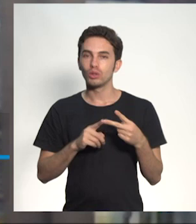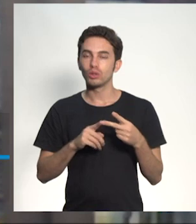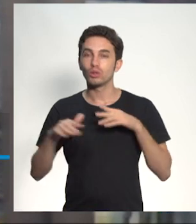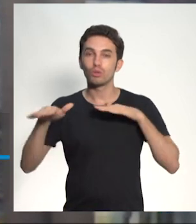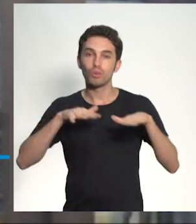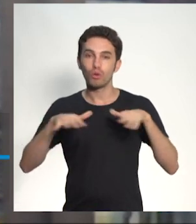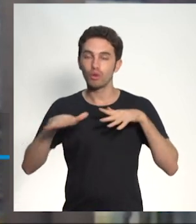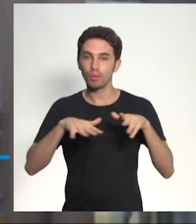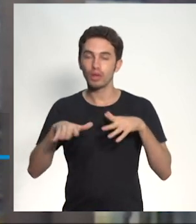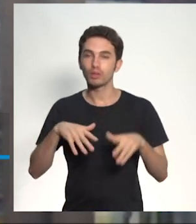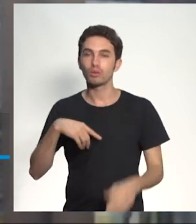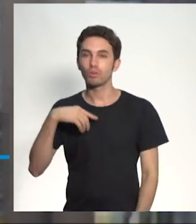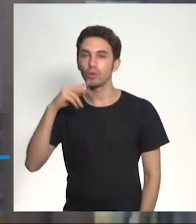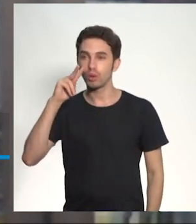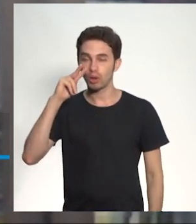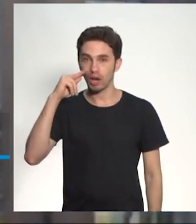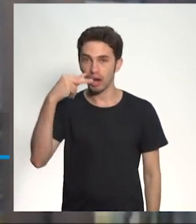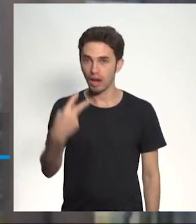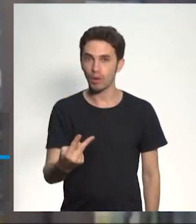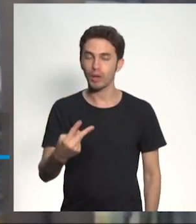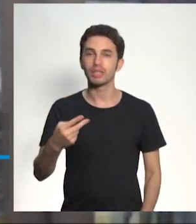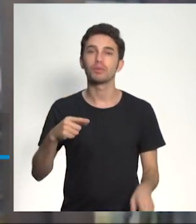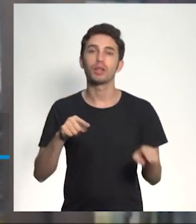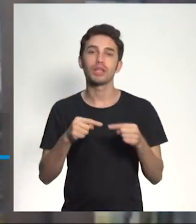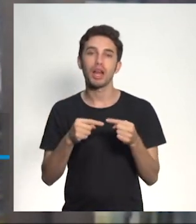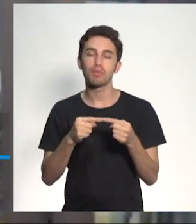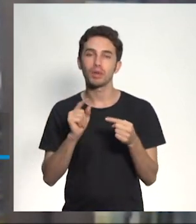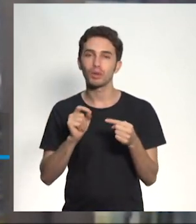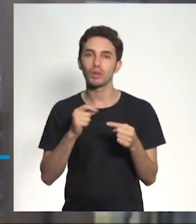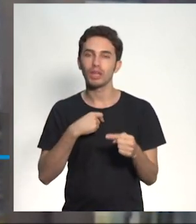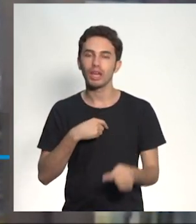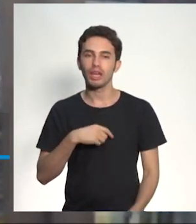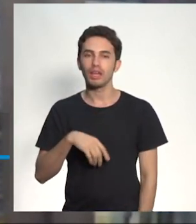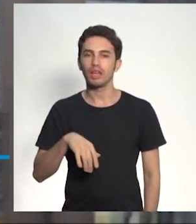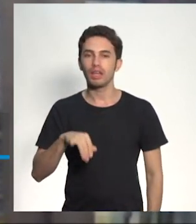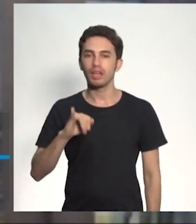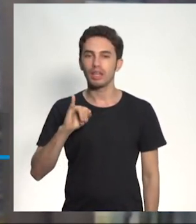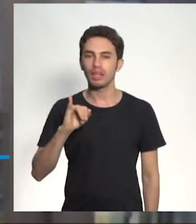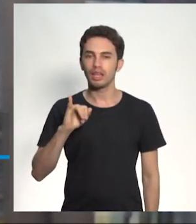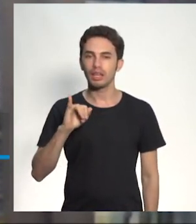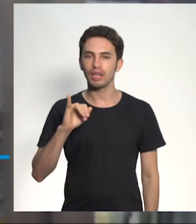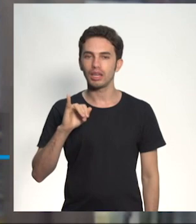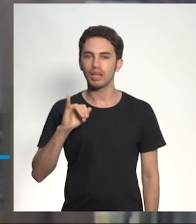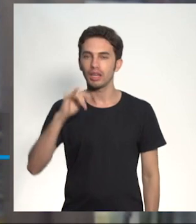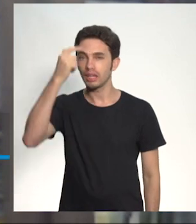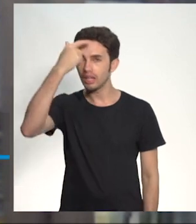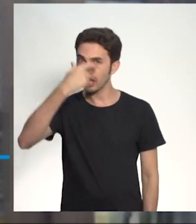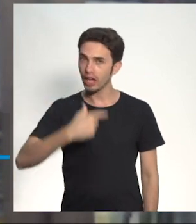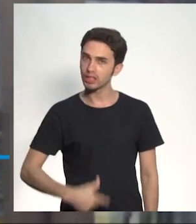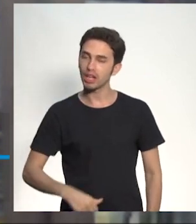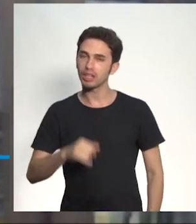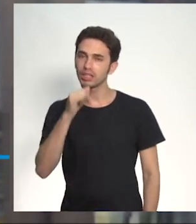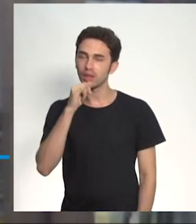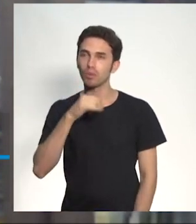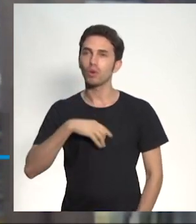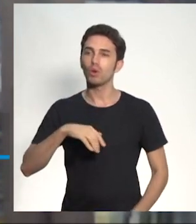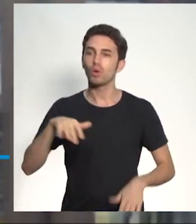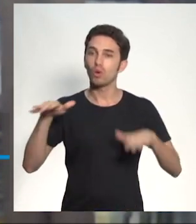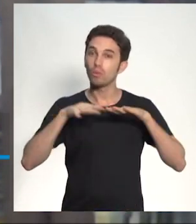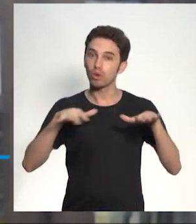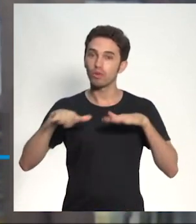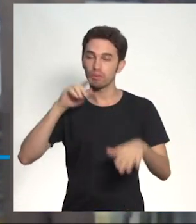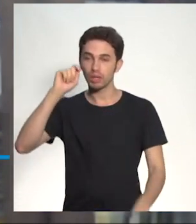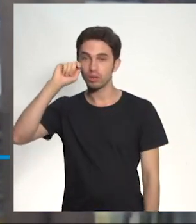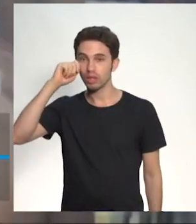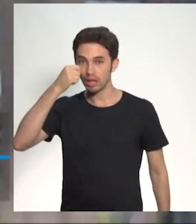movimentos por reconhecimentos têm causas que são identitárias. Então, o movimento negro, eles reivindicam